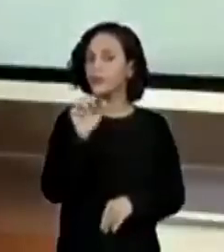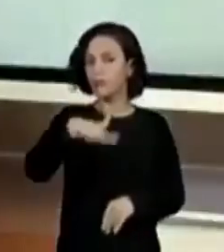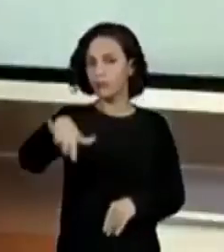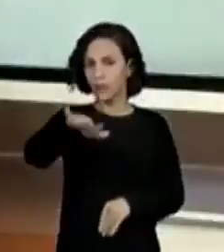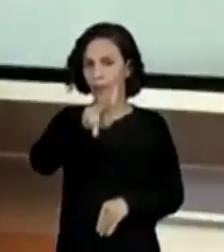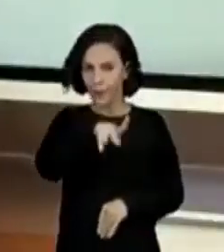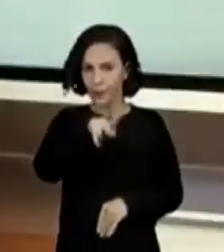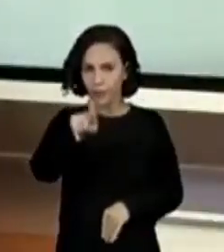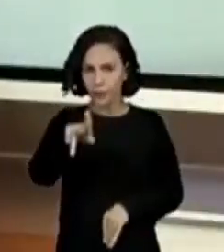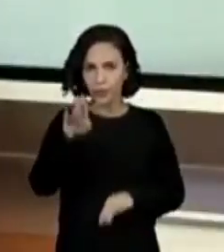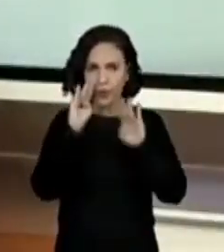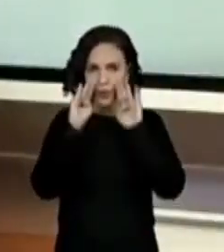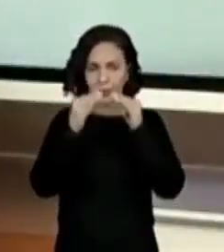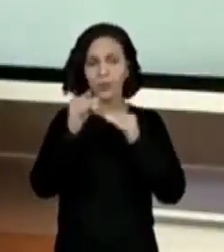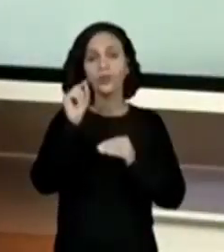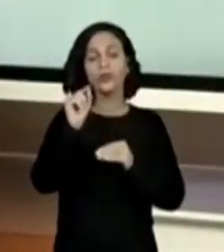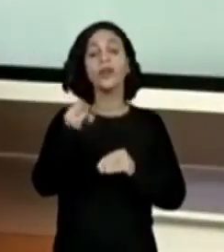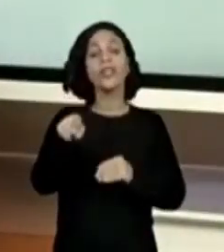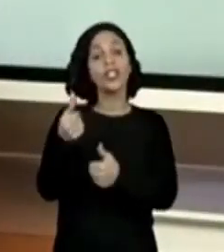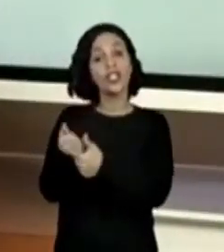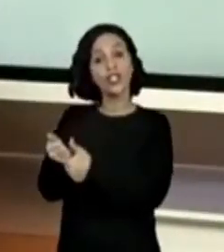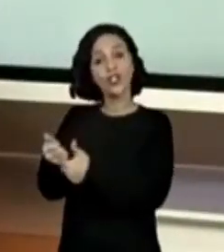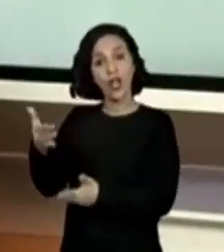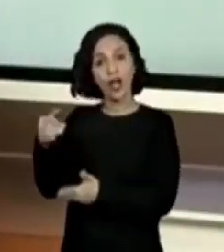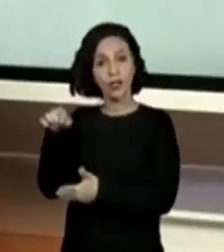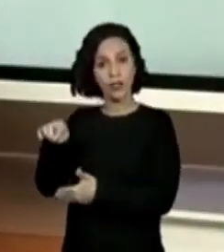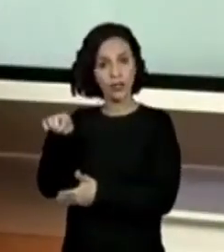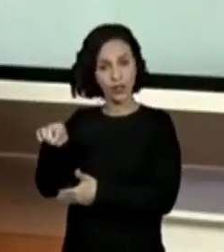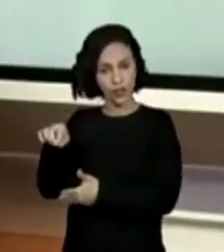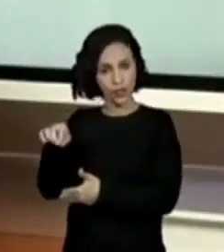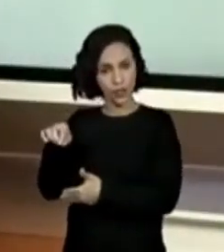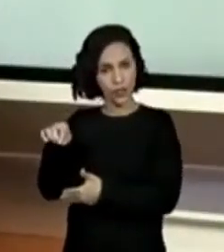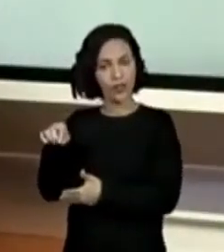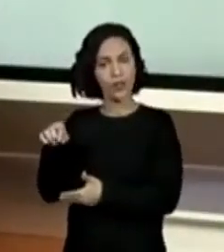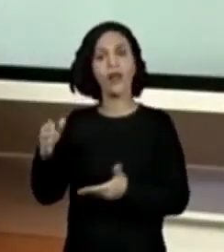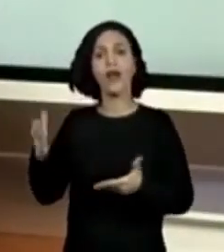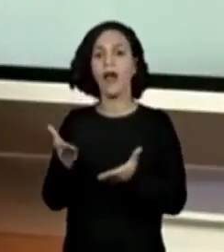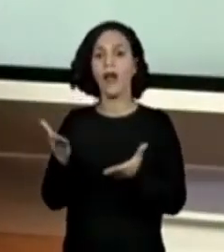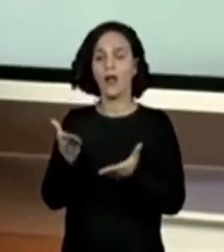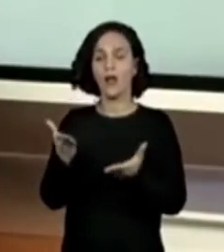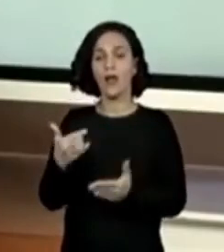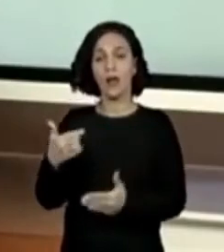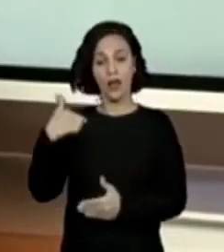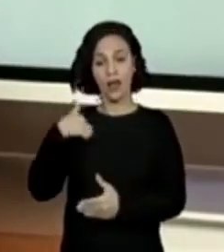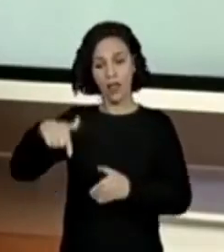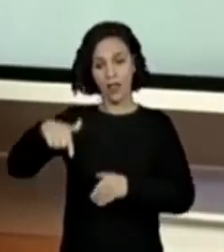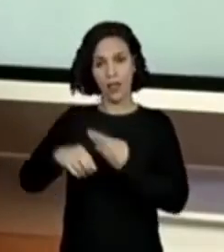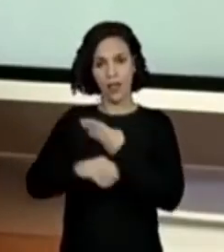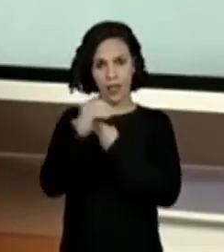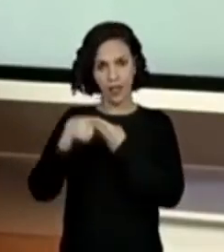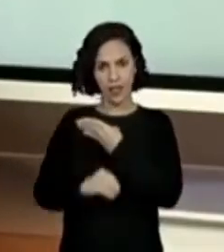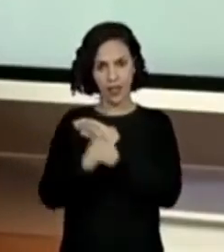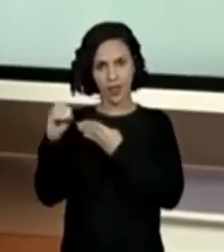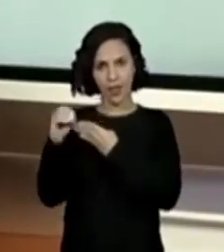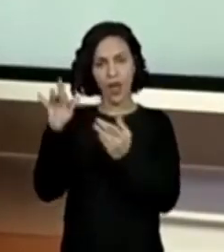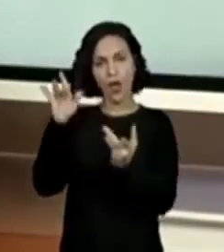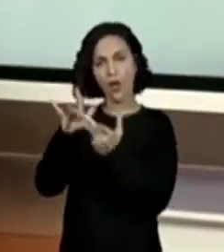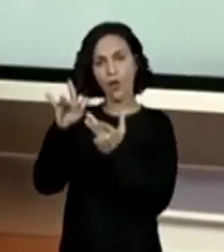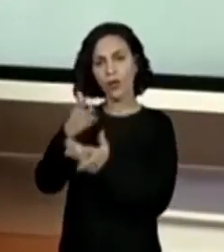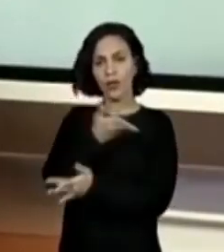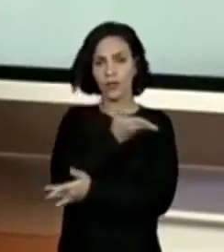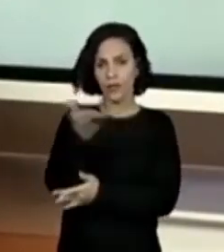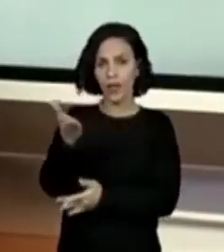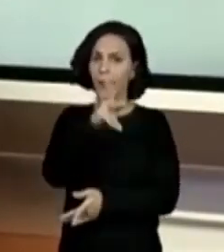que a comunicação pelo chat aqui é de nós, professores do Centro de Mídia, com